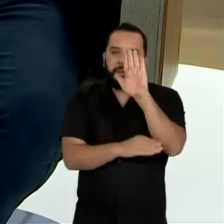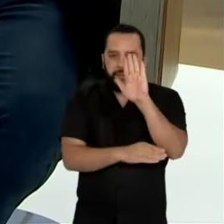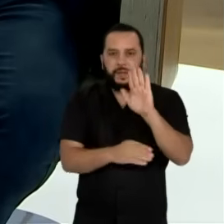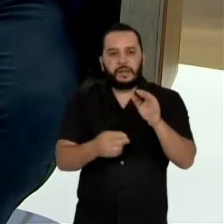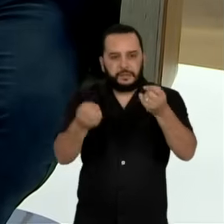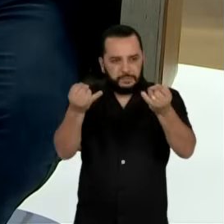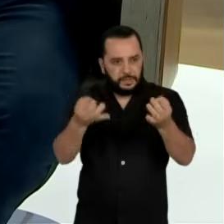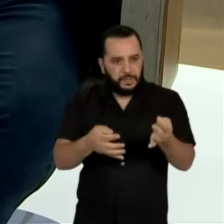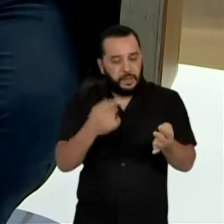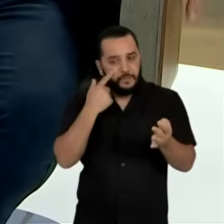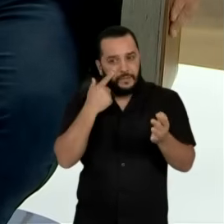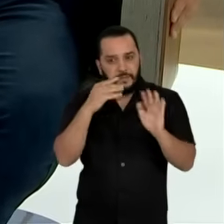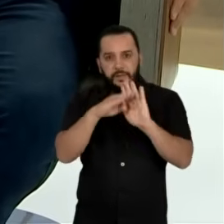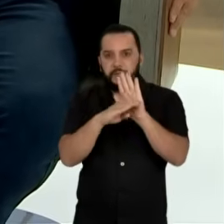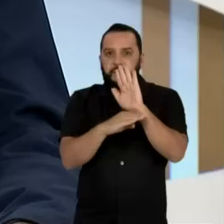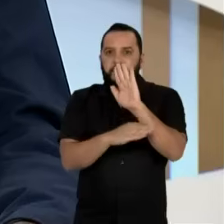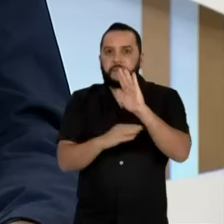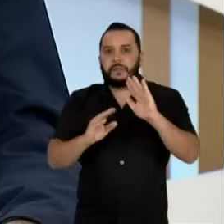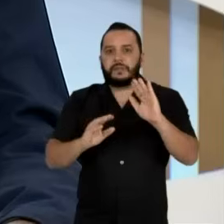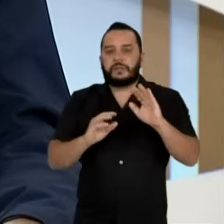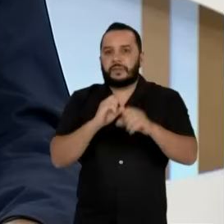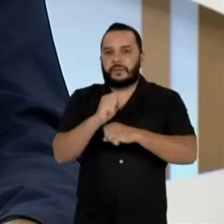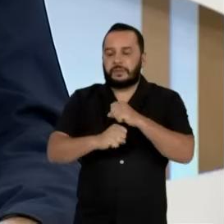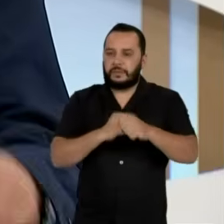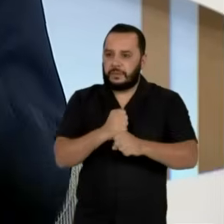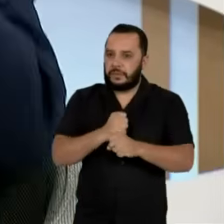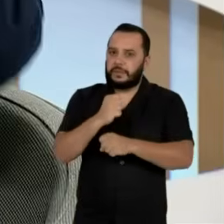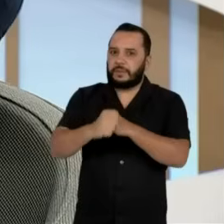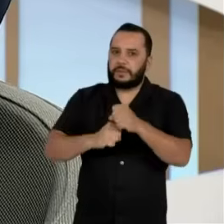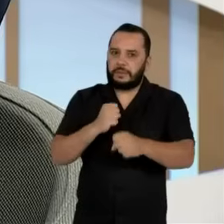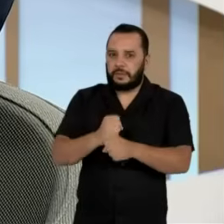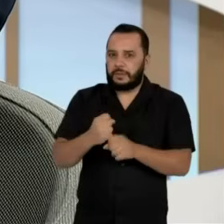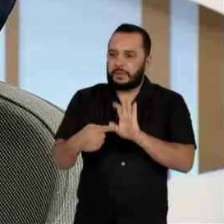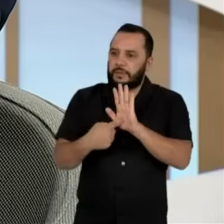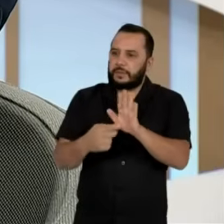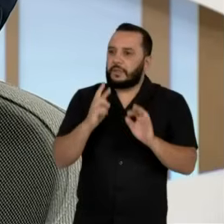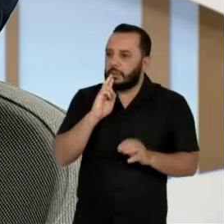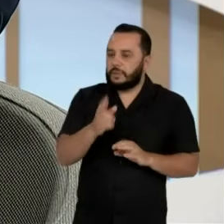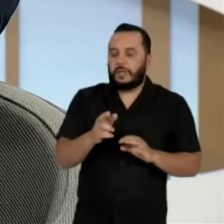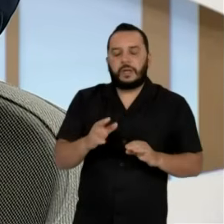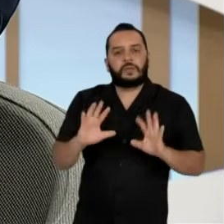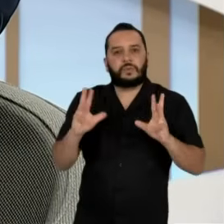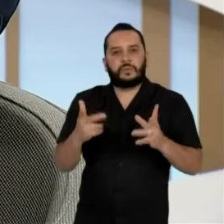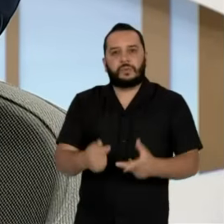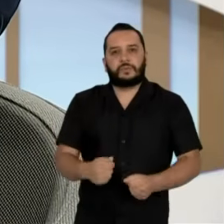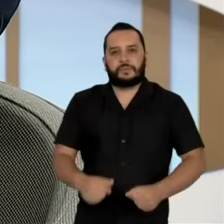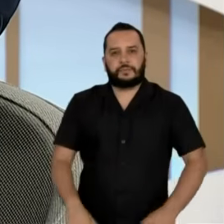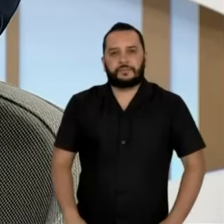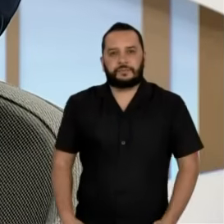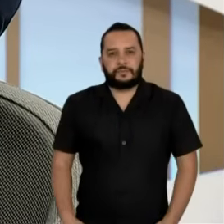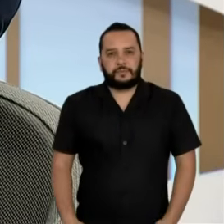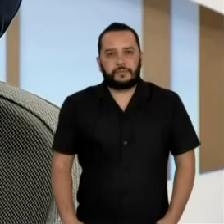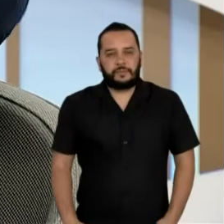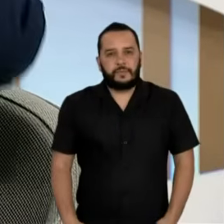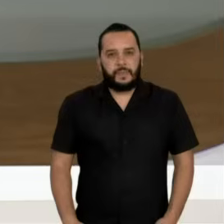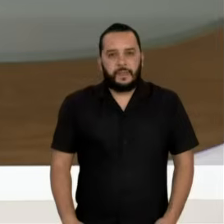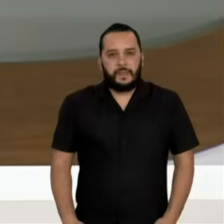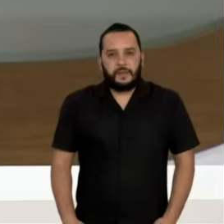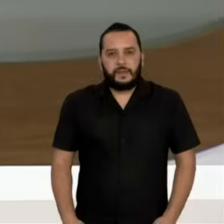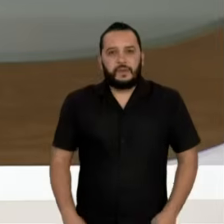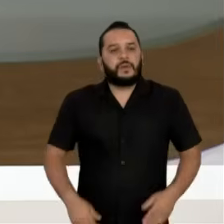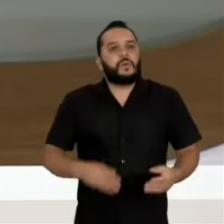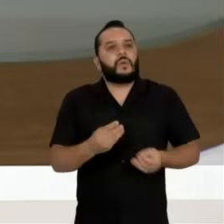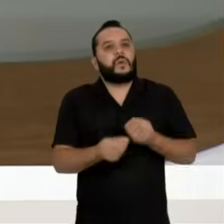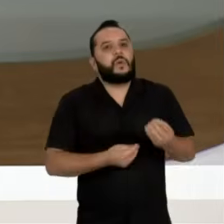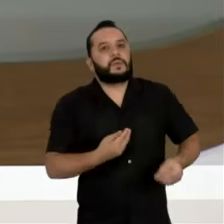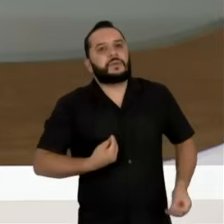prestar contas, né? A gente faz isso todo ano, né, avaliando os resultados e tal. Bom... Como é que o senhor está vivendo